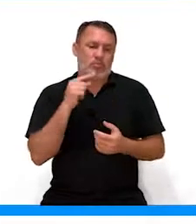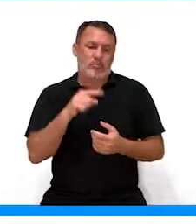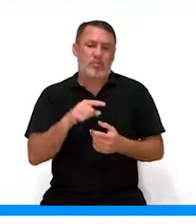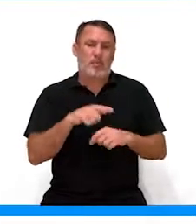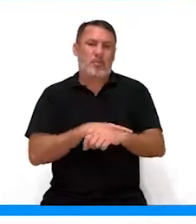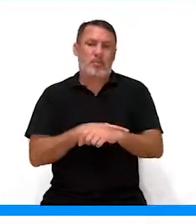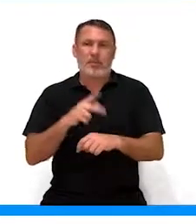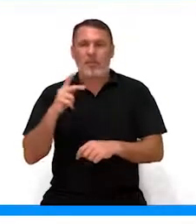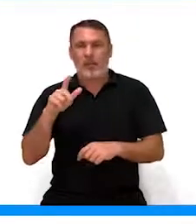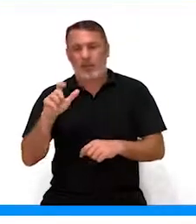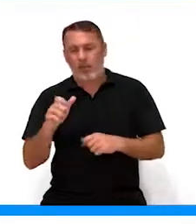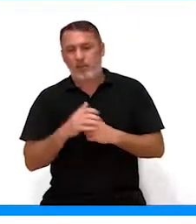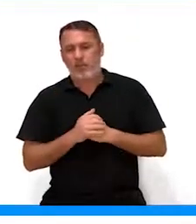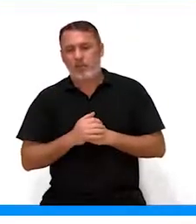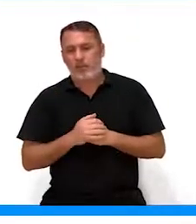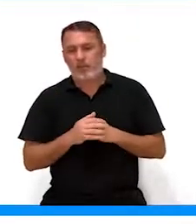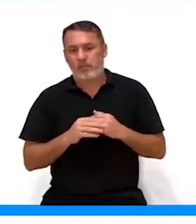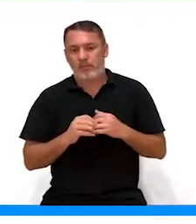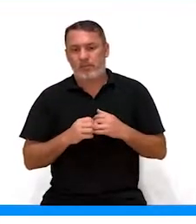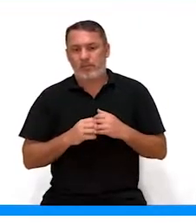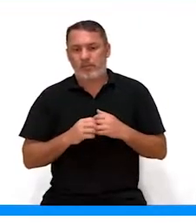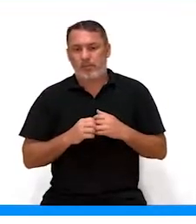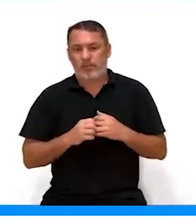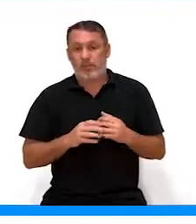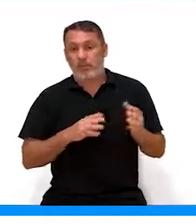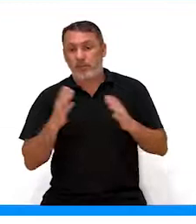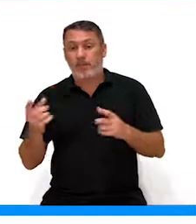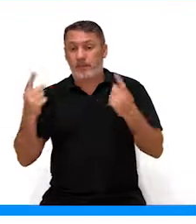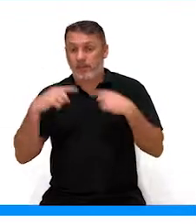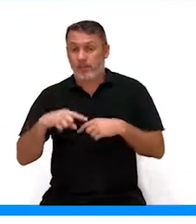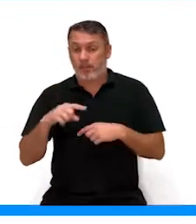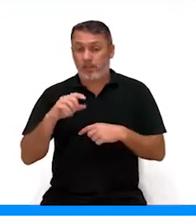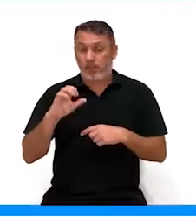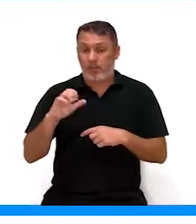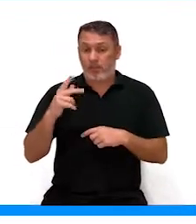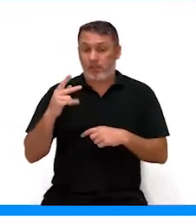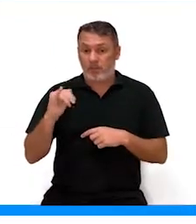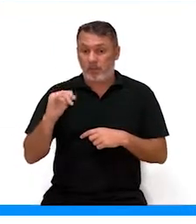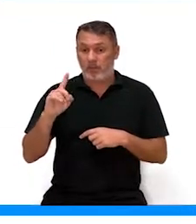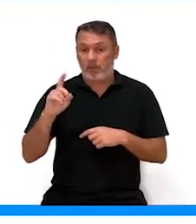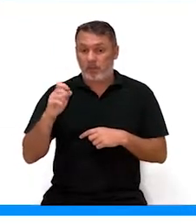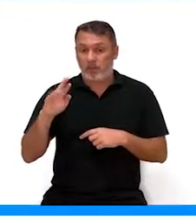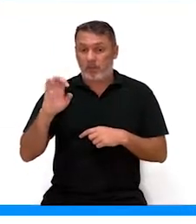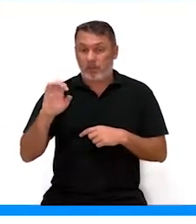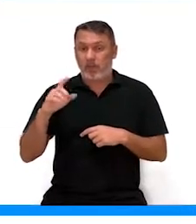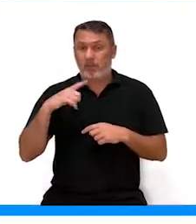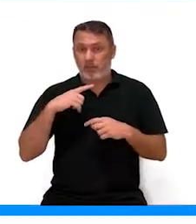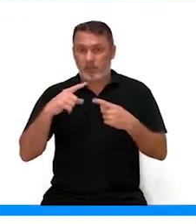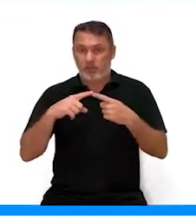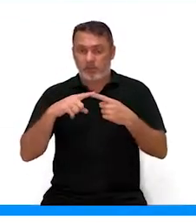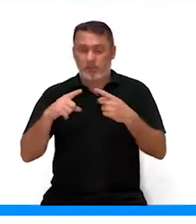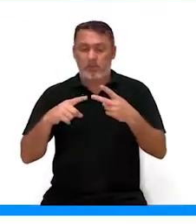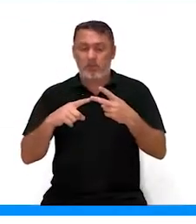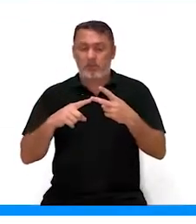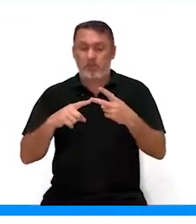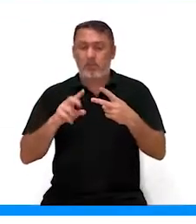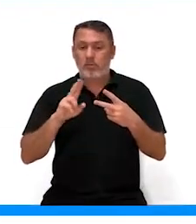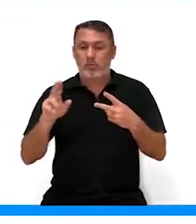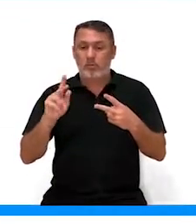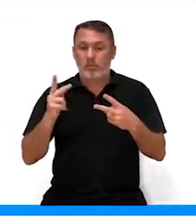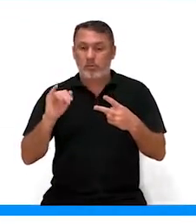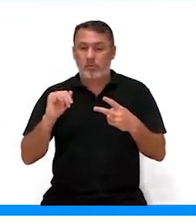pelos melanócitos presentes, então, na nossa pele. Abaixo da epiderme, a gente tem